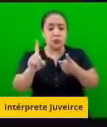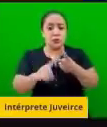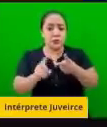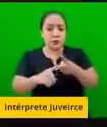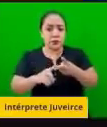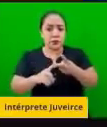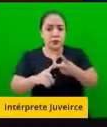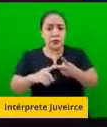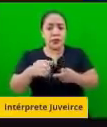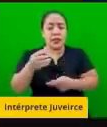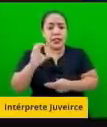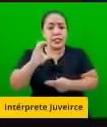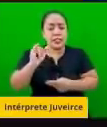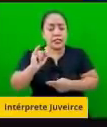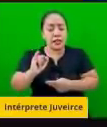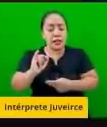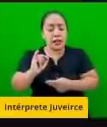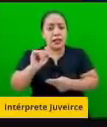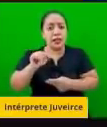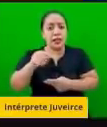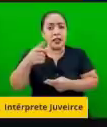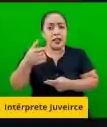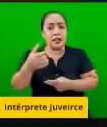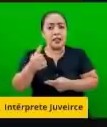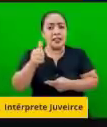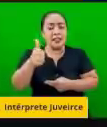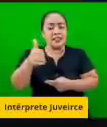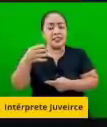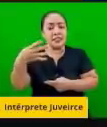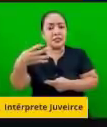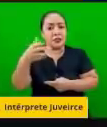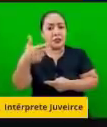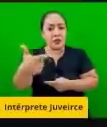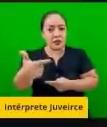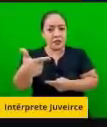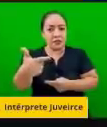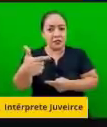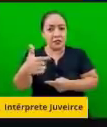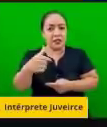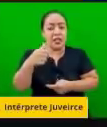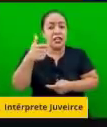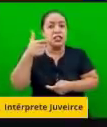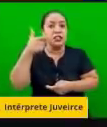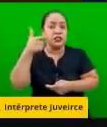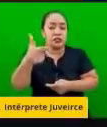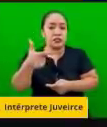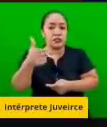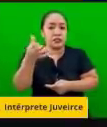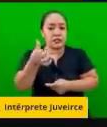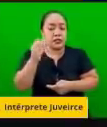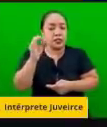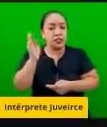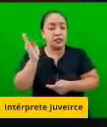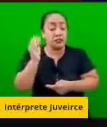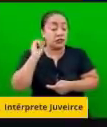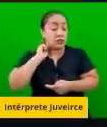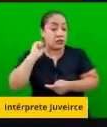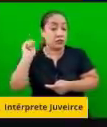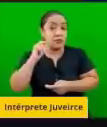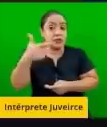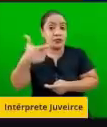142, SUPED-CEMED 2020, de 6 de abril de 2020. O primeiro documento,